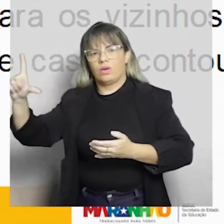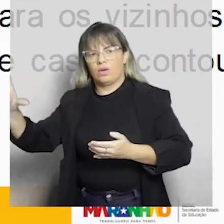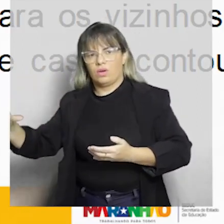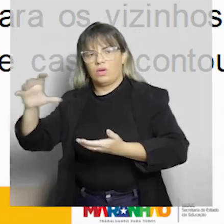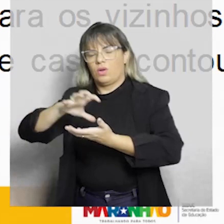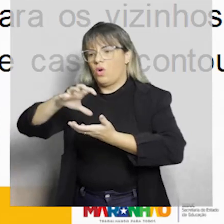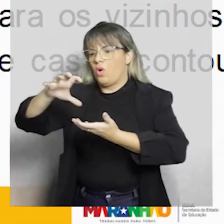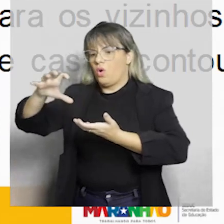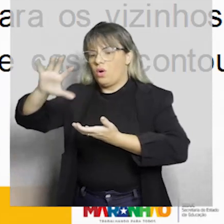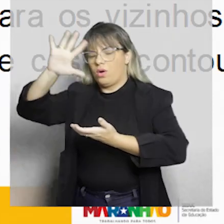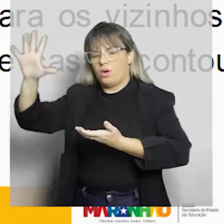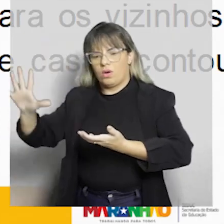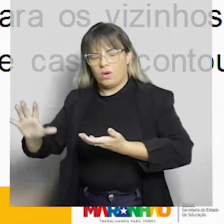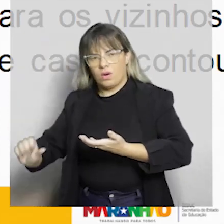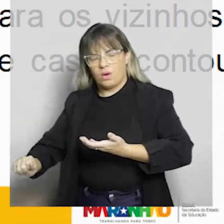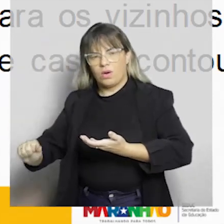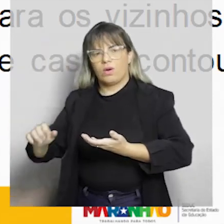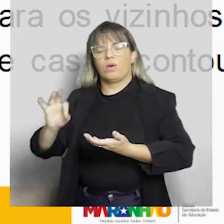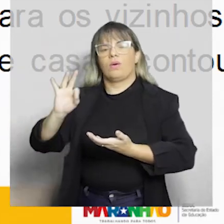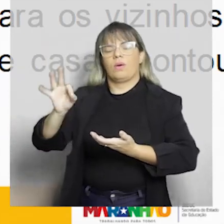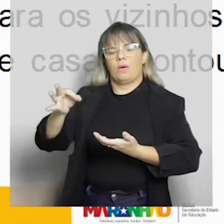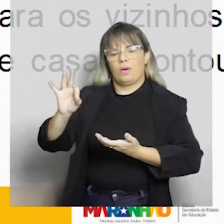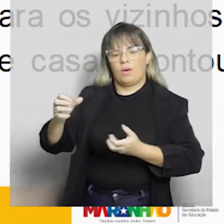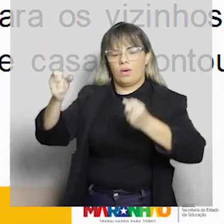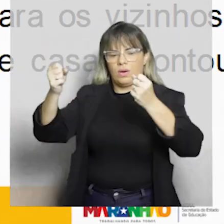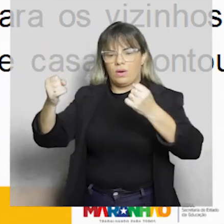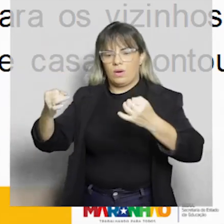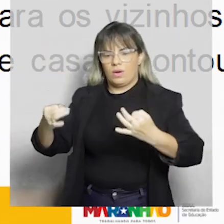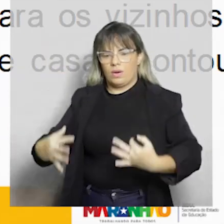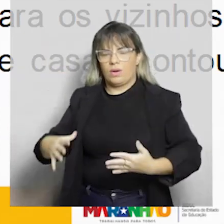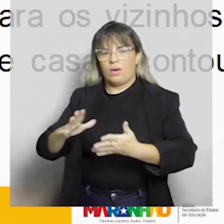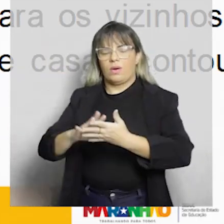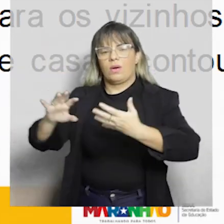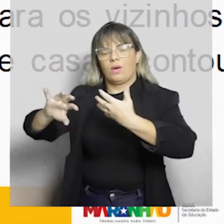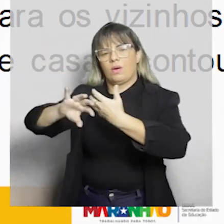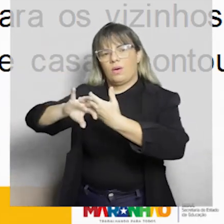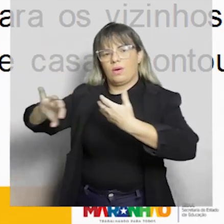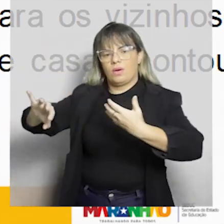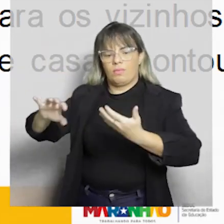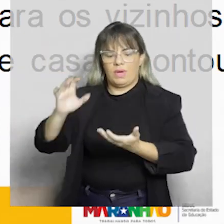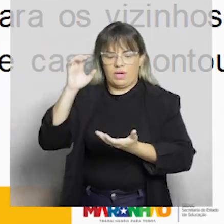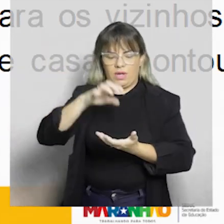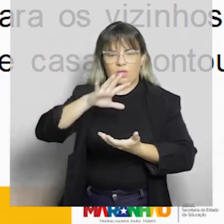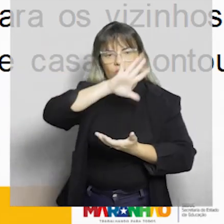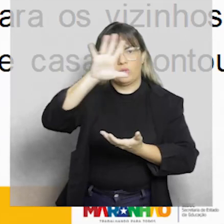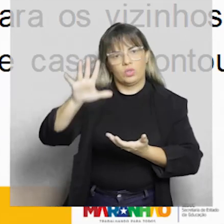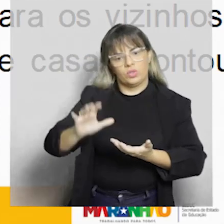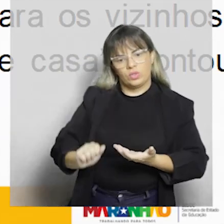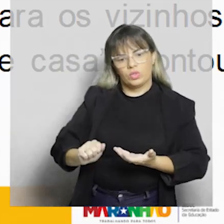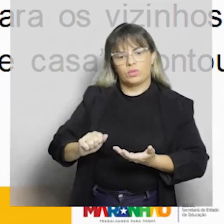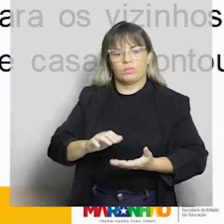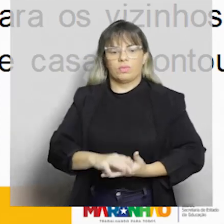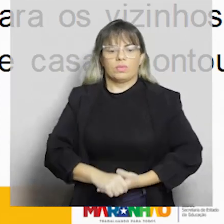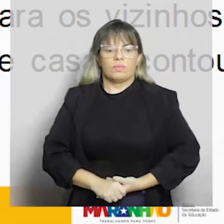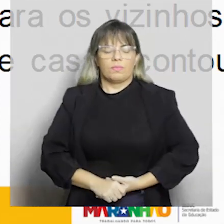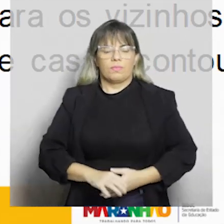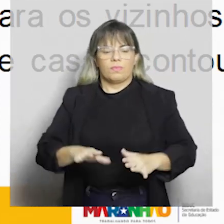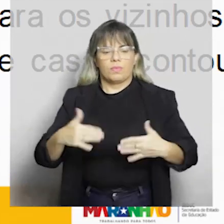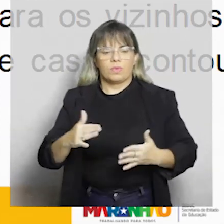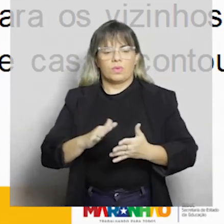continente africano, tá certo? E está dizendo o texto que essa região vai se separar do continente, tá? Olha o que ele continua dizendo.